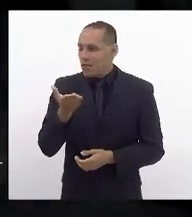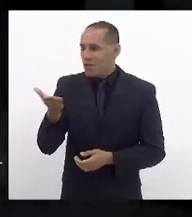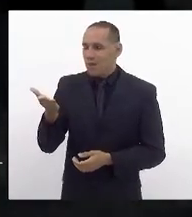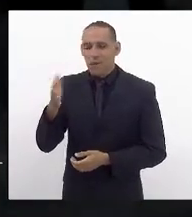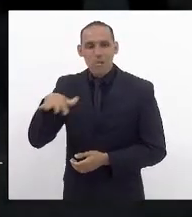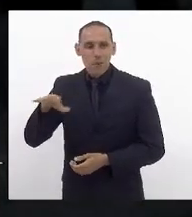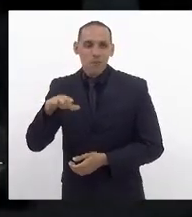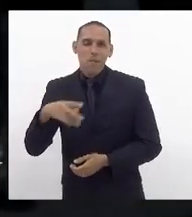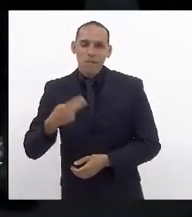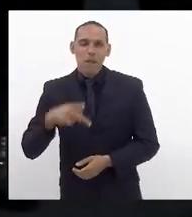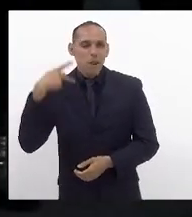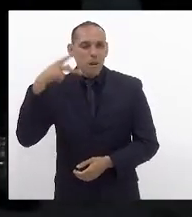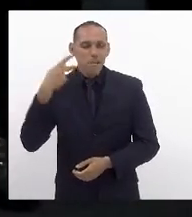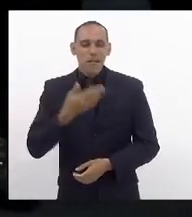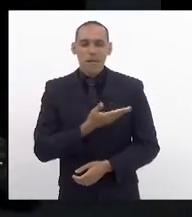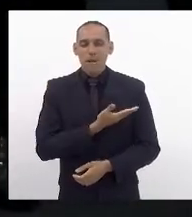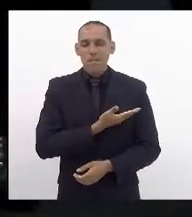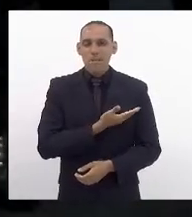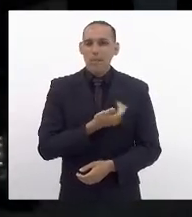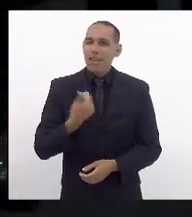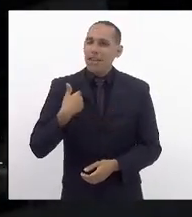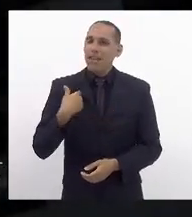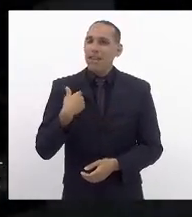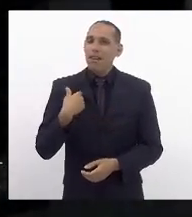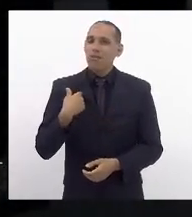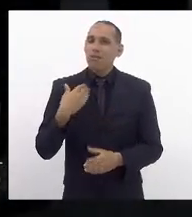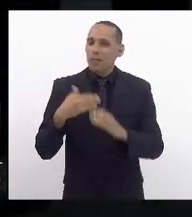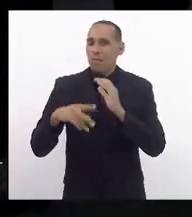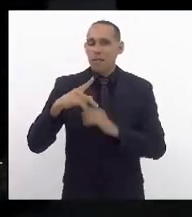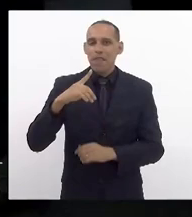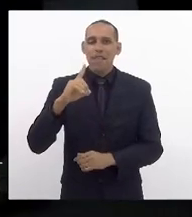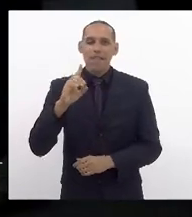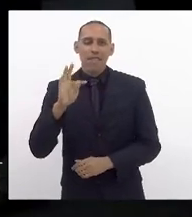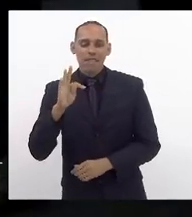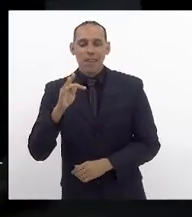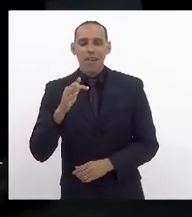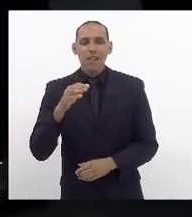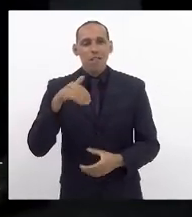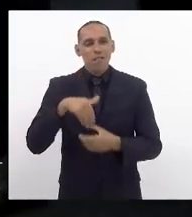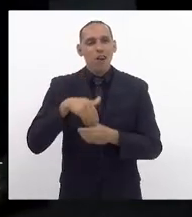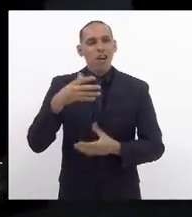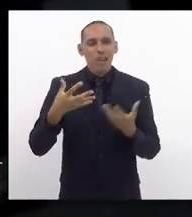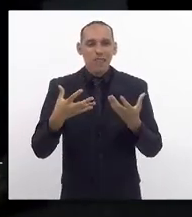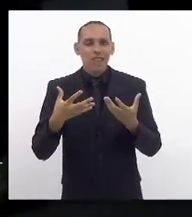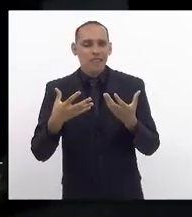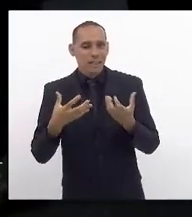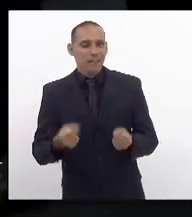do Parlamento, eu quero encaminhar pelo PDT o voto sim à emenda constitucional 67